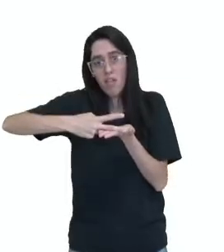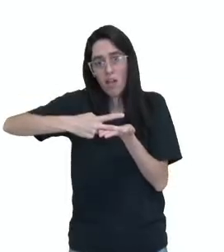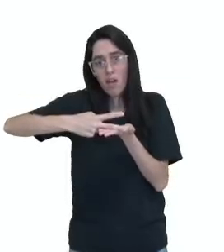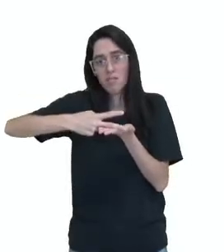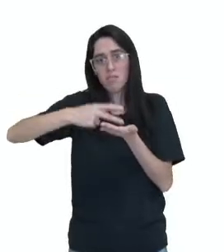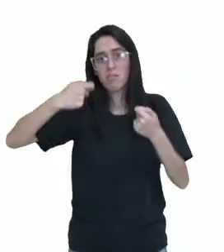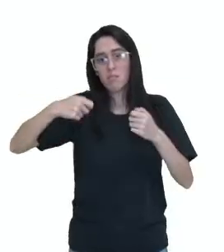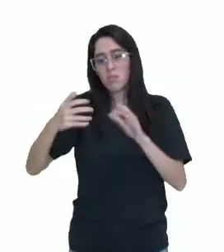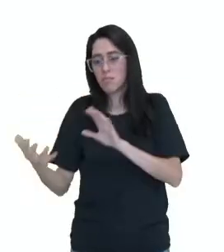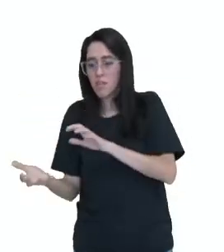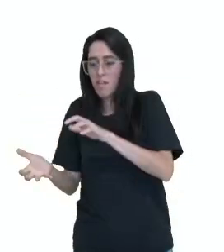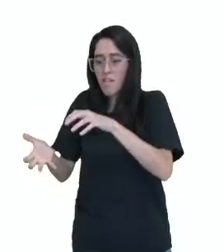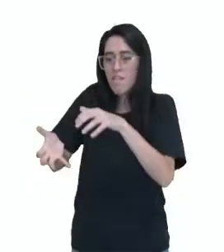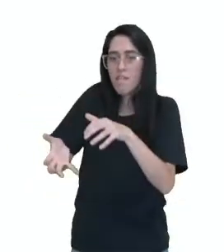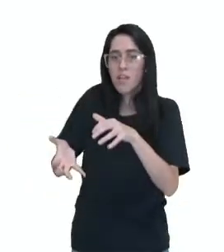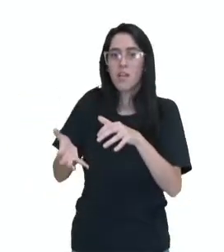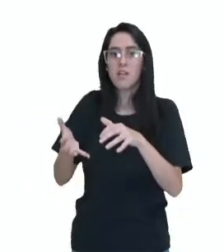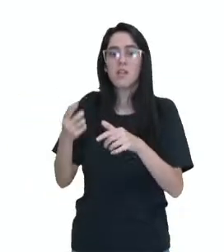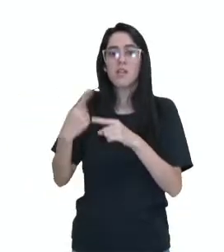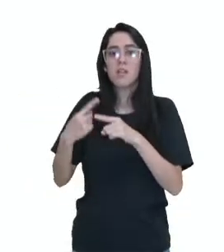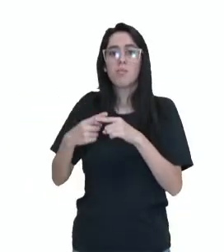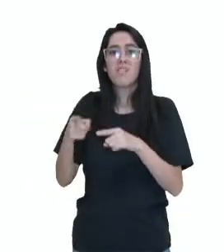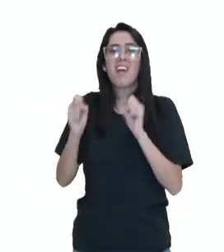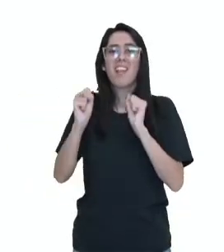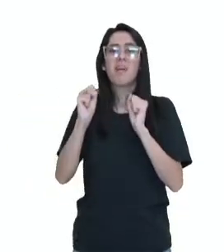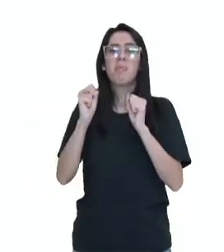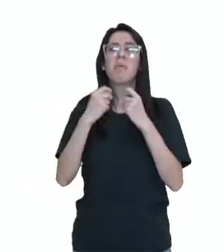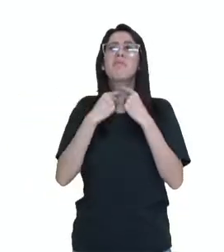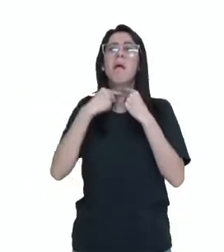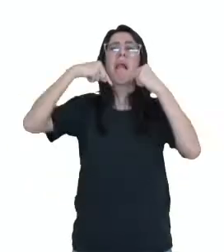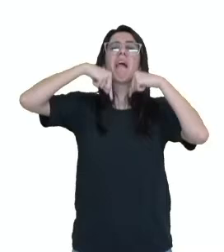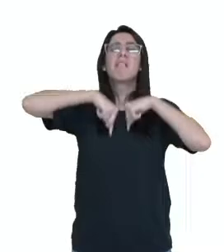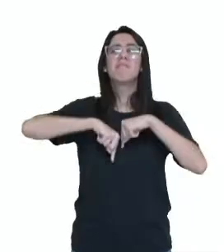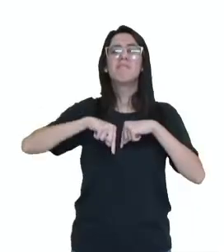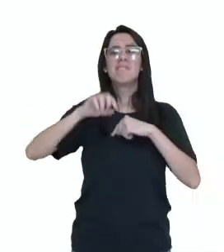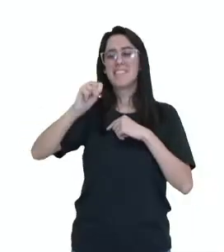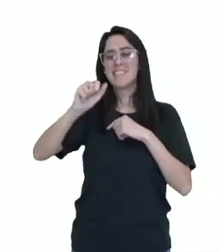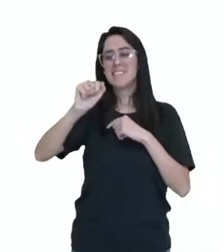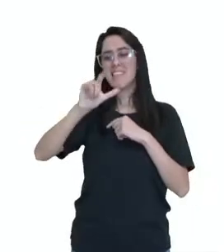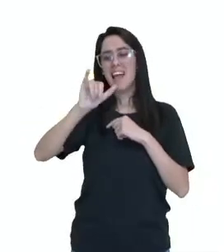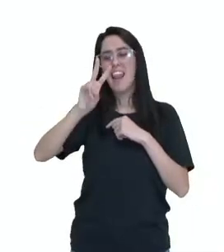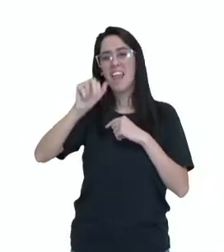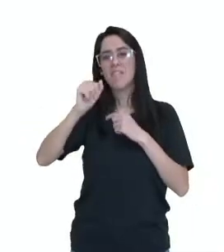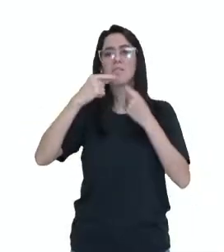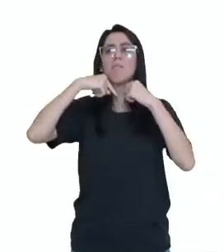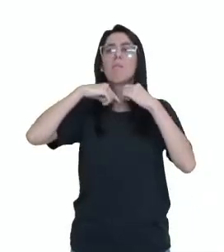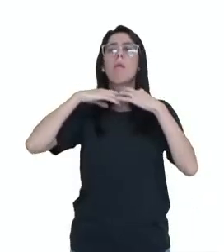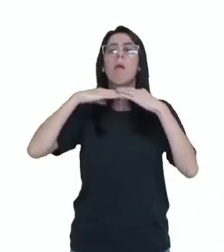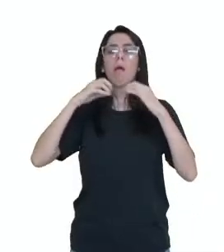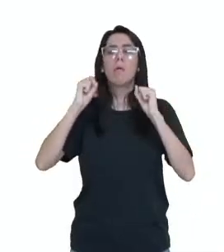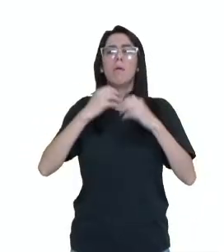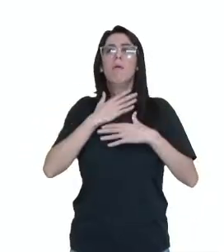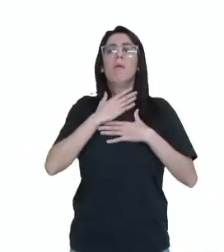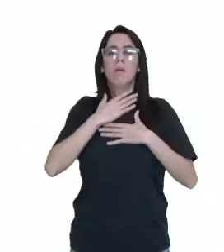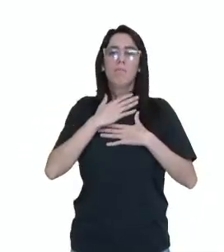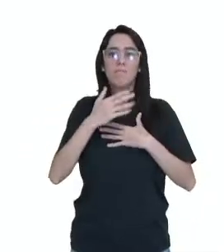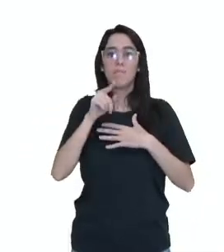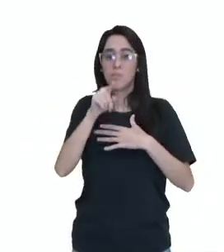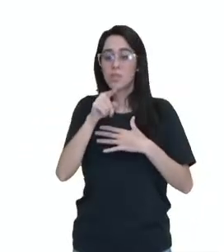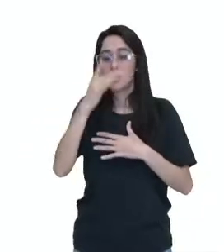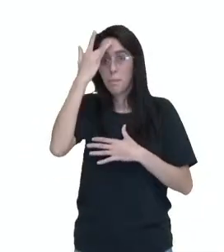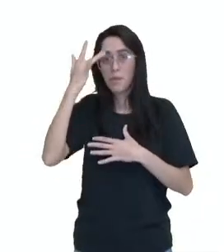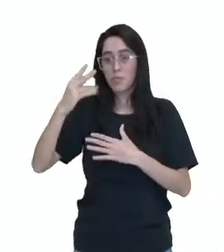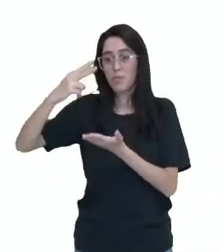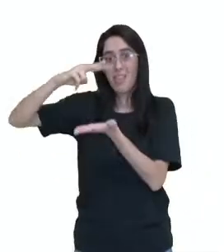não vai conseguir engolir, então ela pode se afogar com a própria saliva. Então, vira a pessoa de lado, apoia